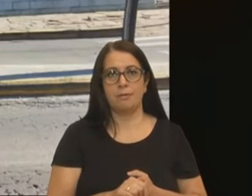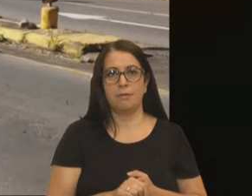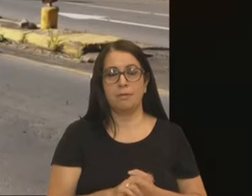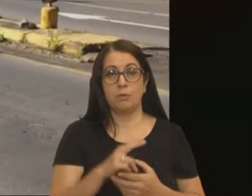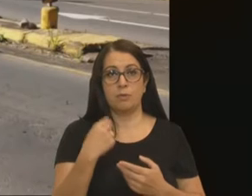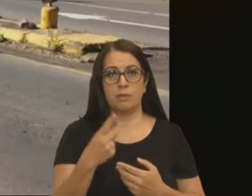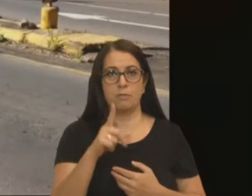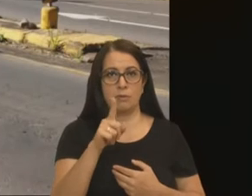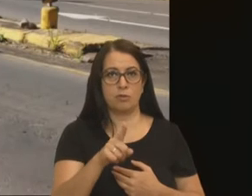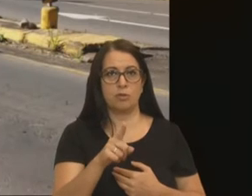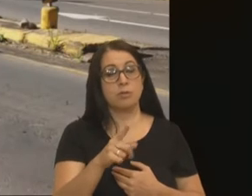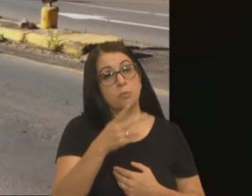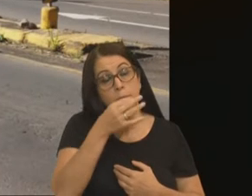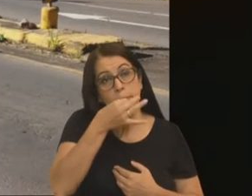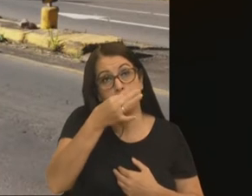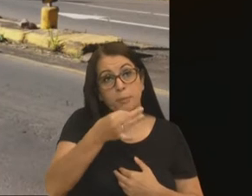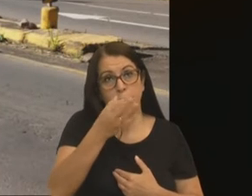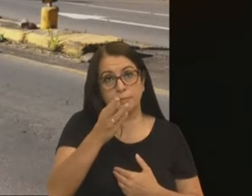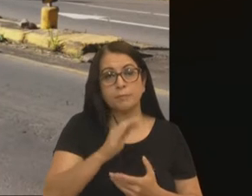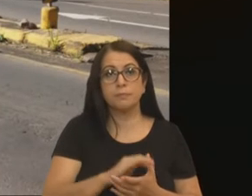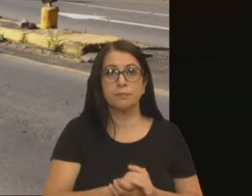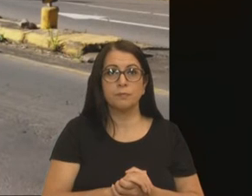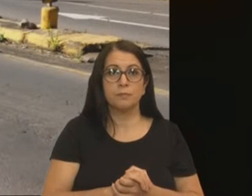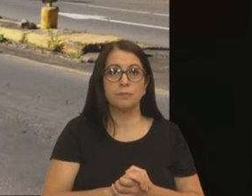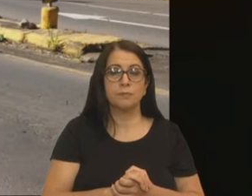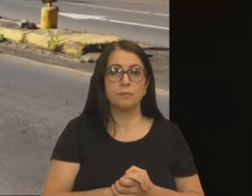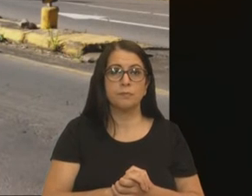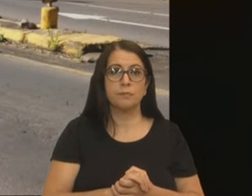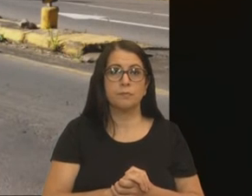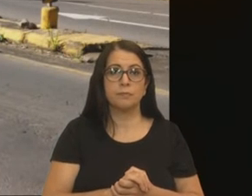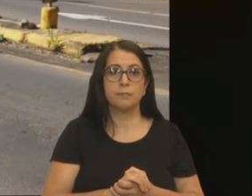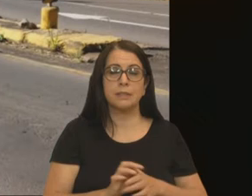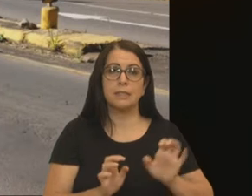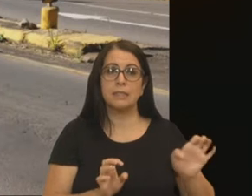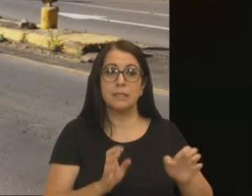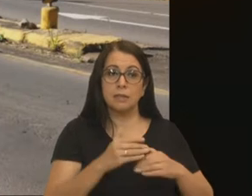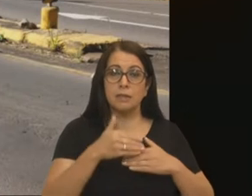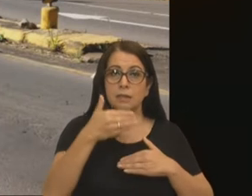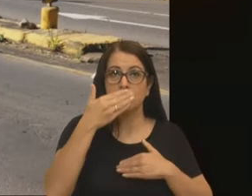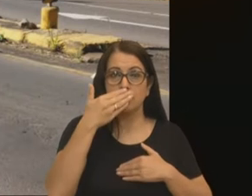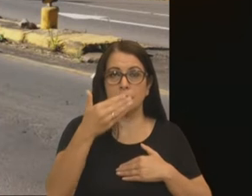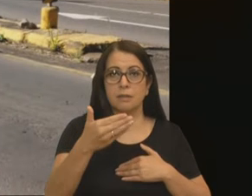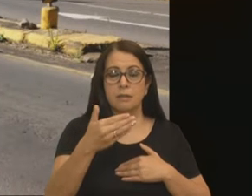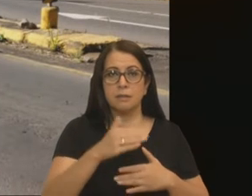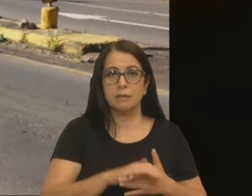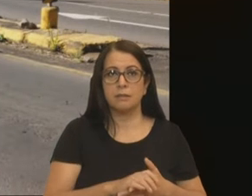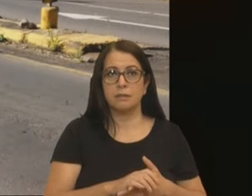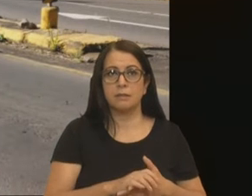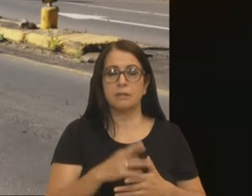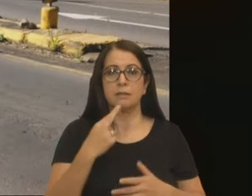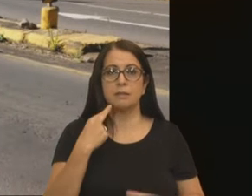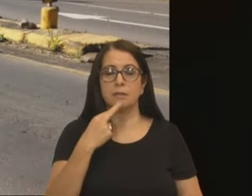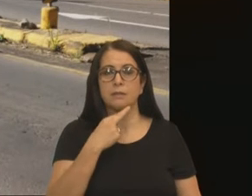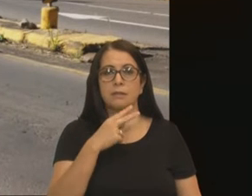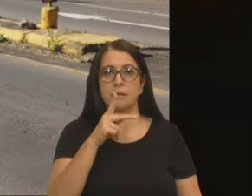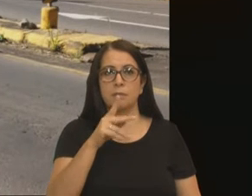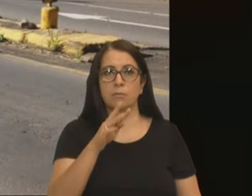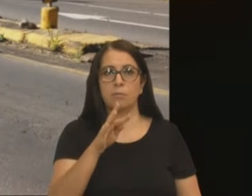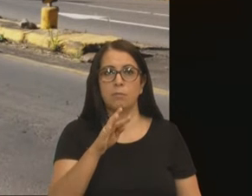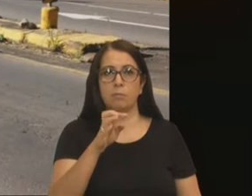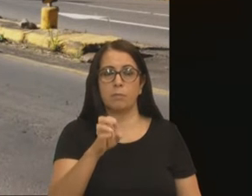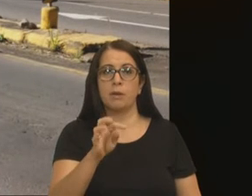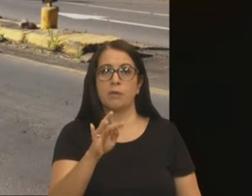estamos deixando aí como sugestão, é à esquerda, de frente ao restaurante ali, o Petite